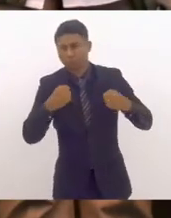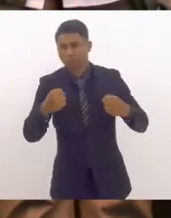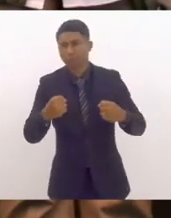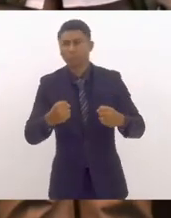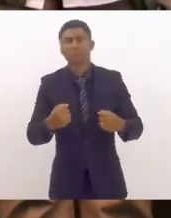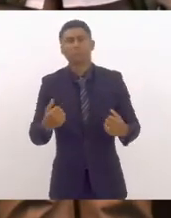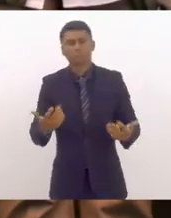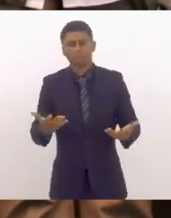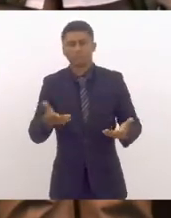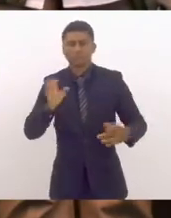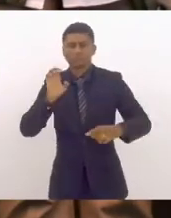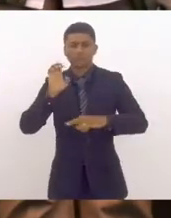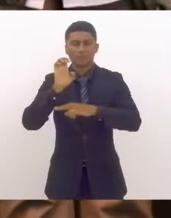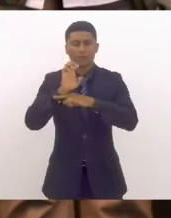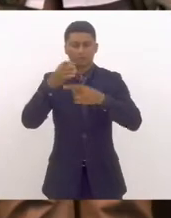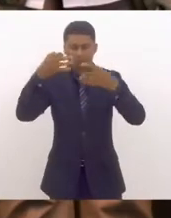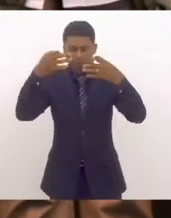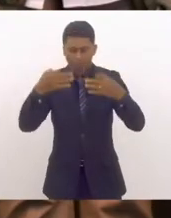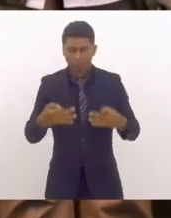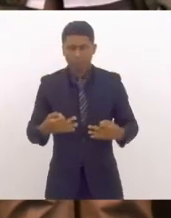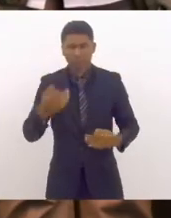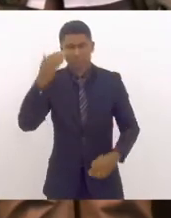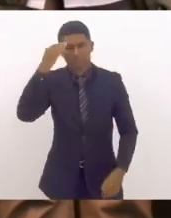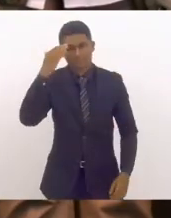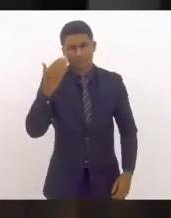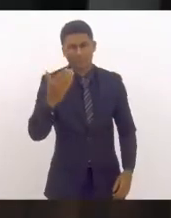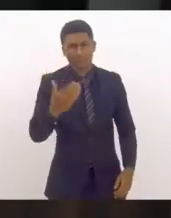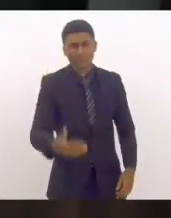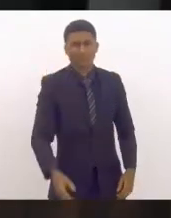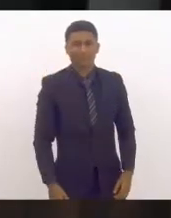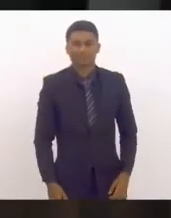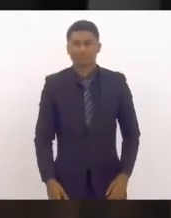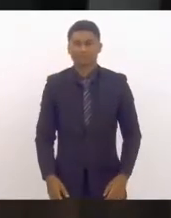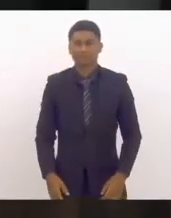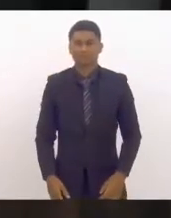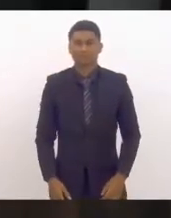marca de um Estado mais justo. Muito obrigado, senhor presidente.